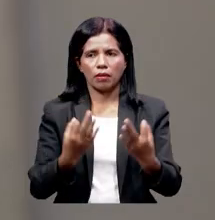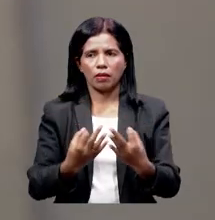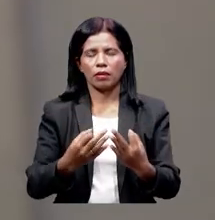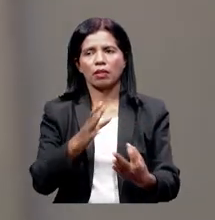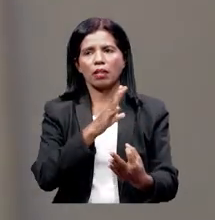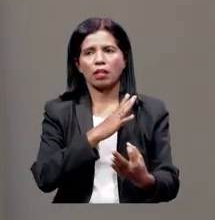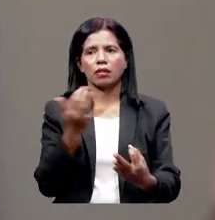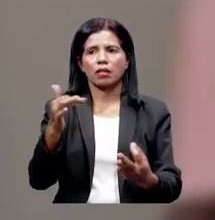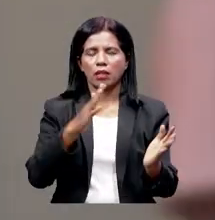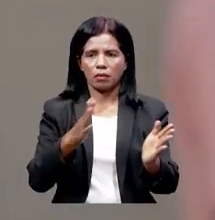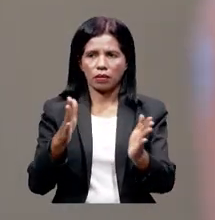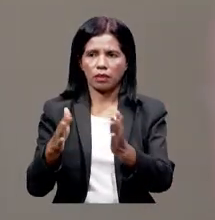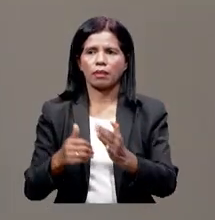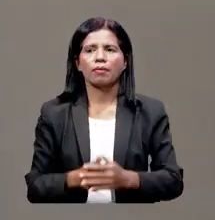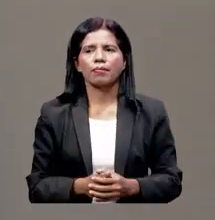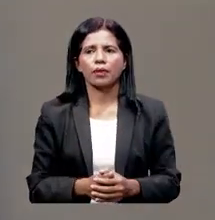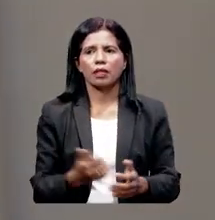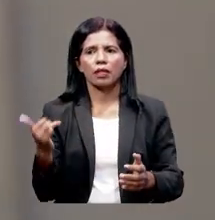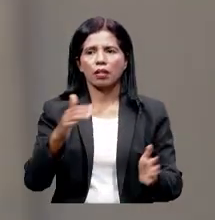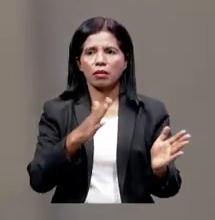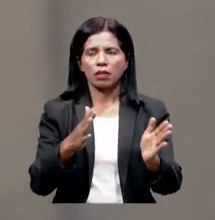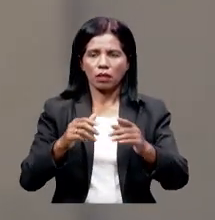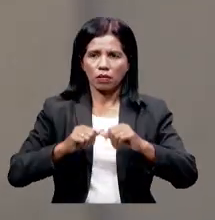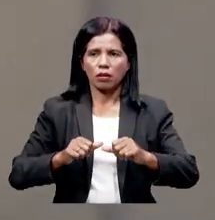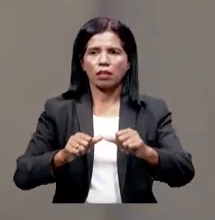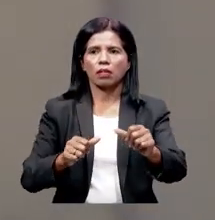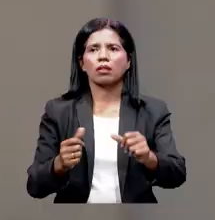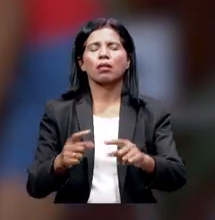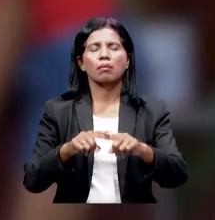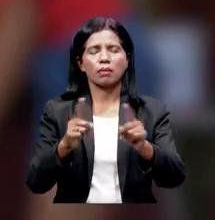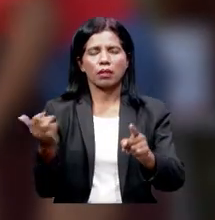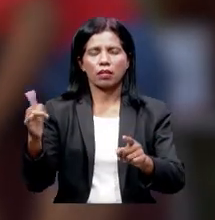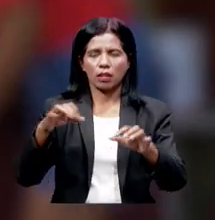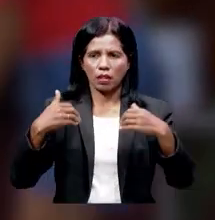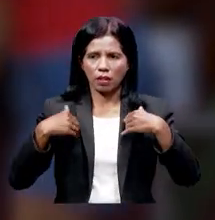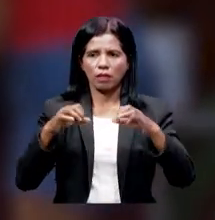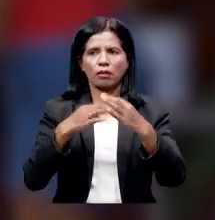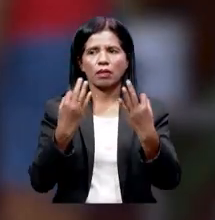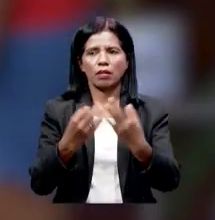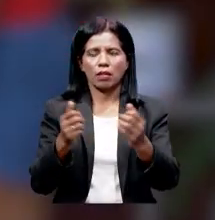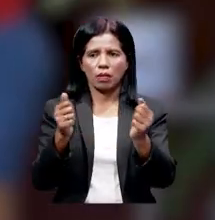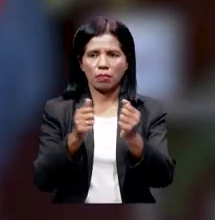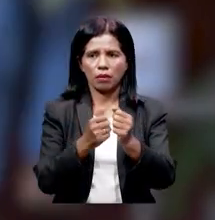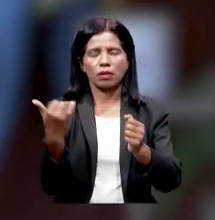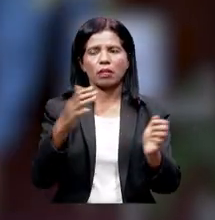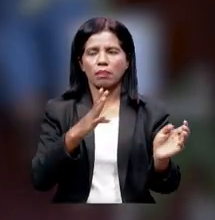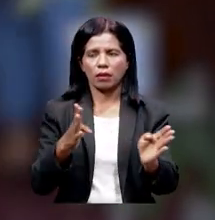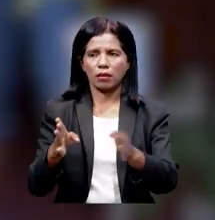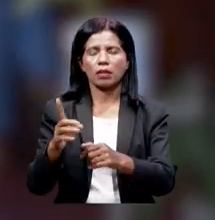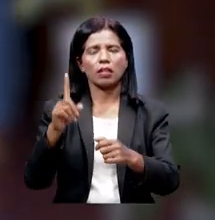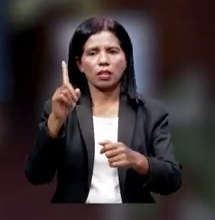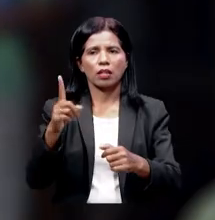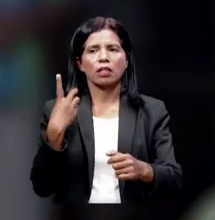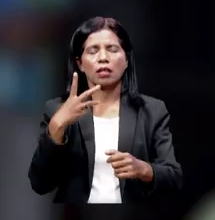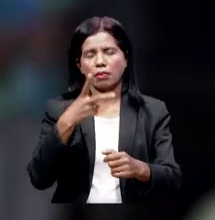serni proseso. Então, se no processo continua, mas ver se a minha família mas se a acompanha se no processo. Agora, a ida não vem mas a